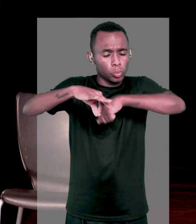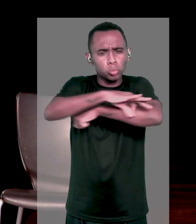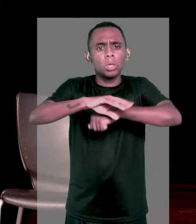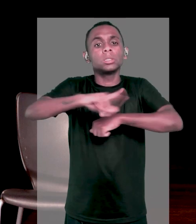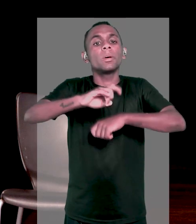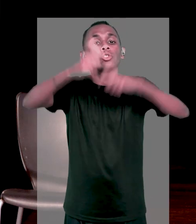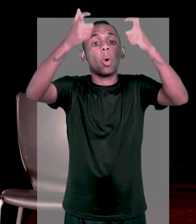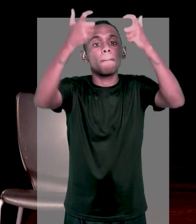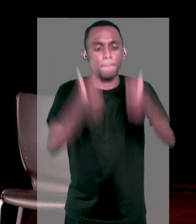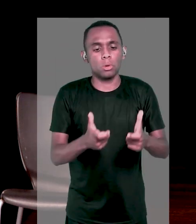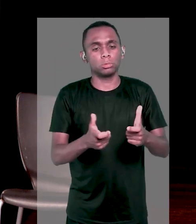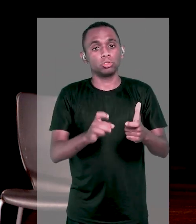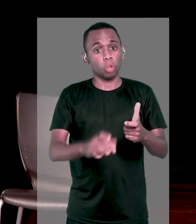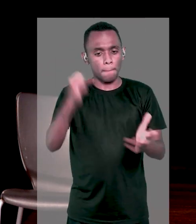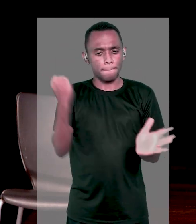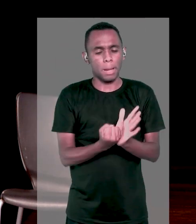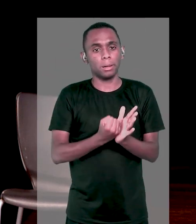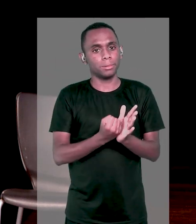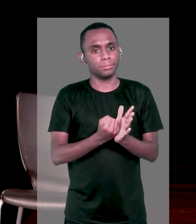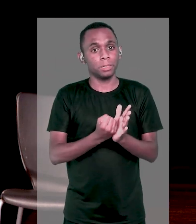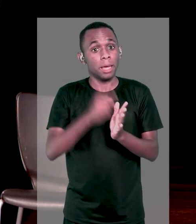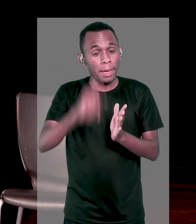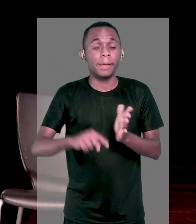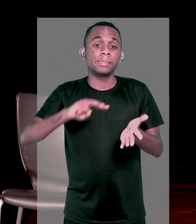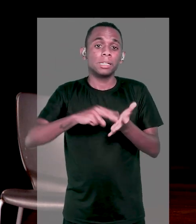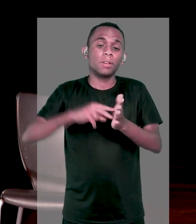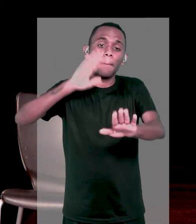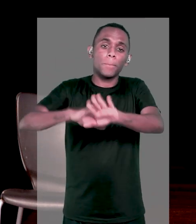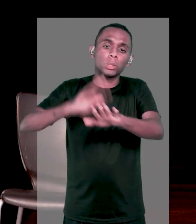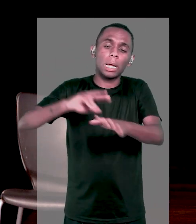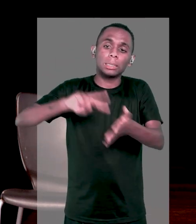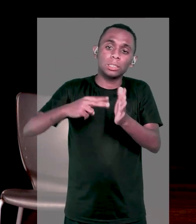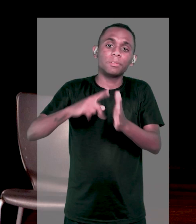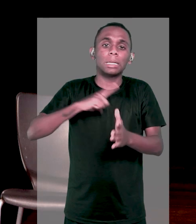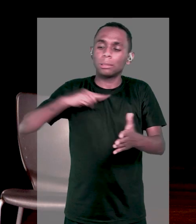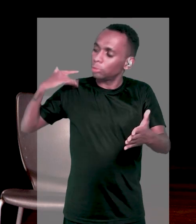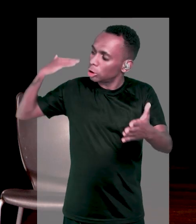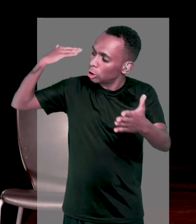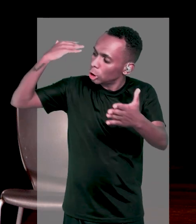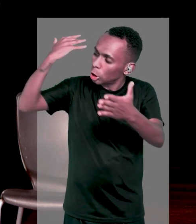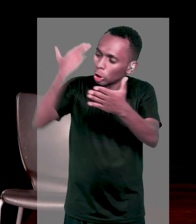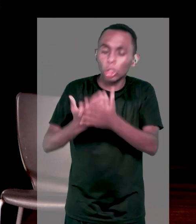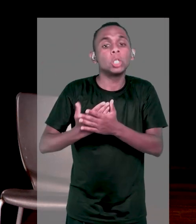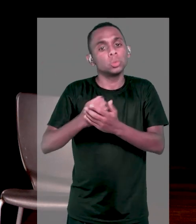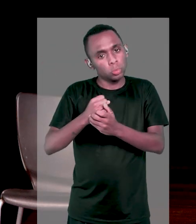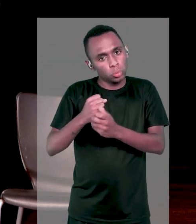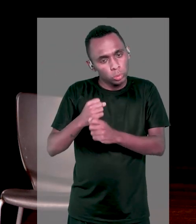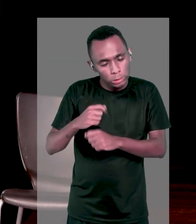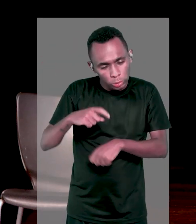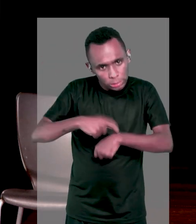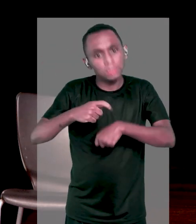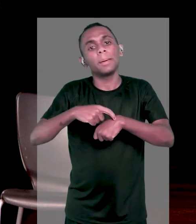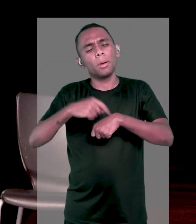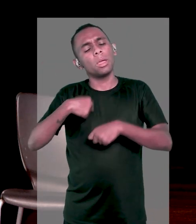mesmo tempo do tempo ele diz é que em realidade não se deve considerar que uma pintura uma